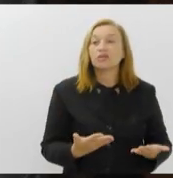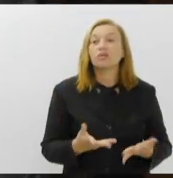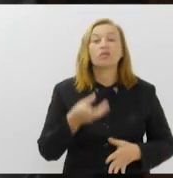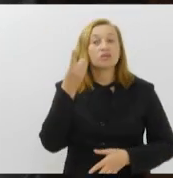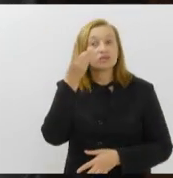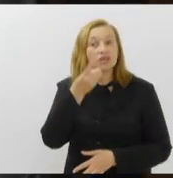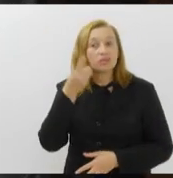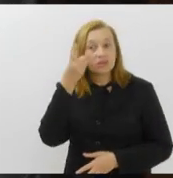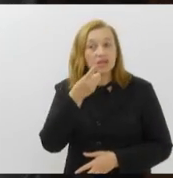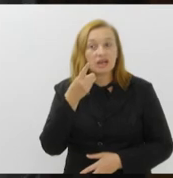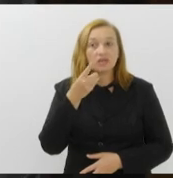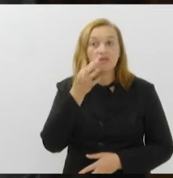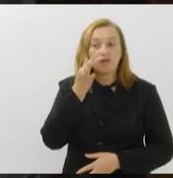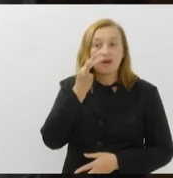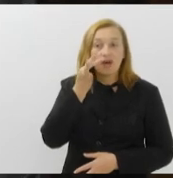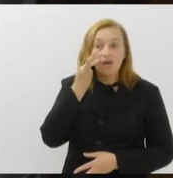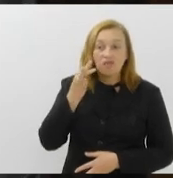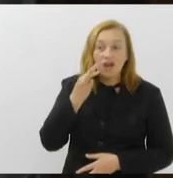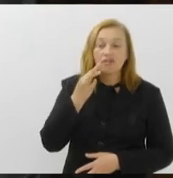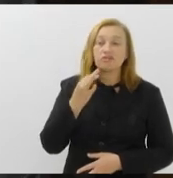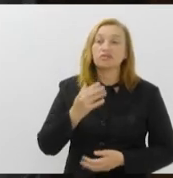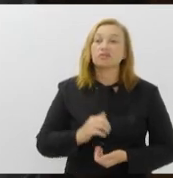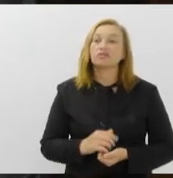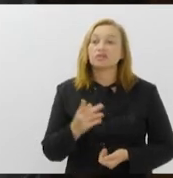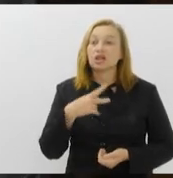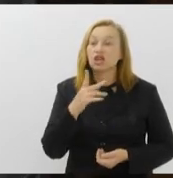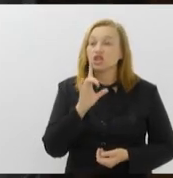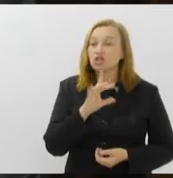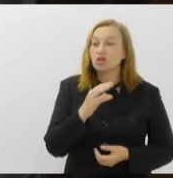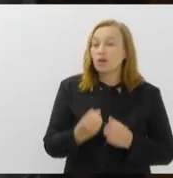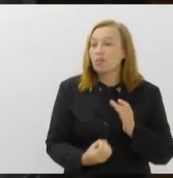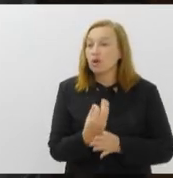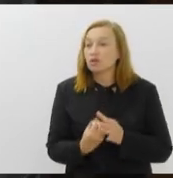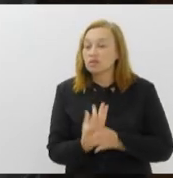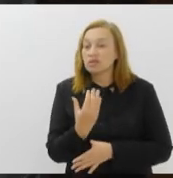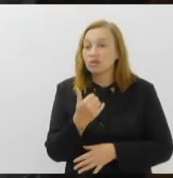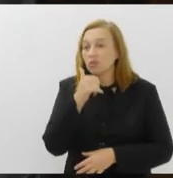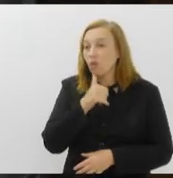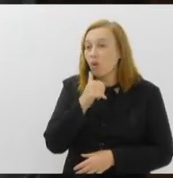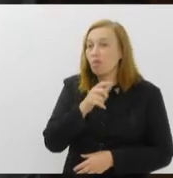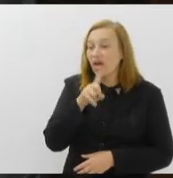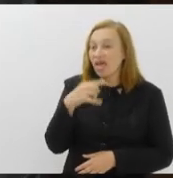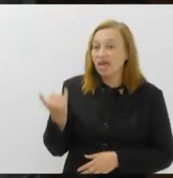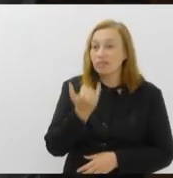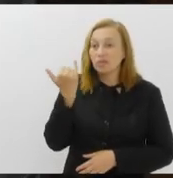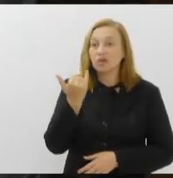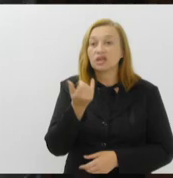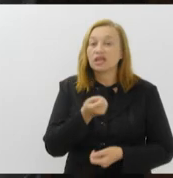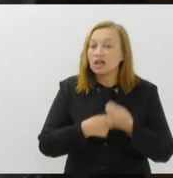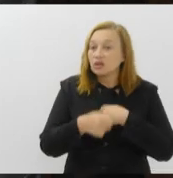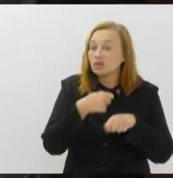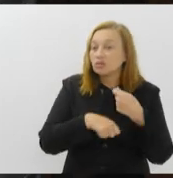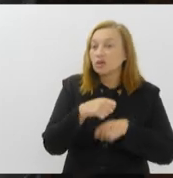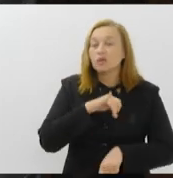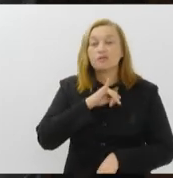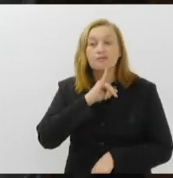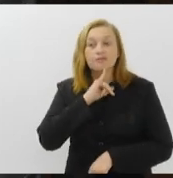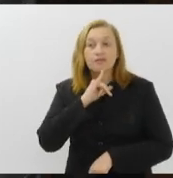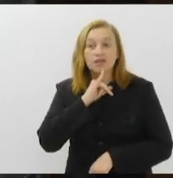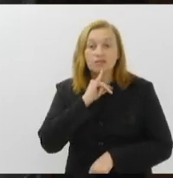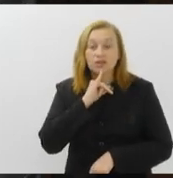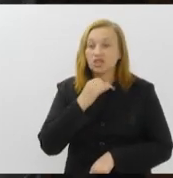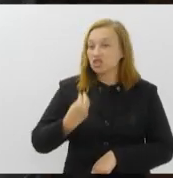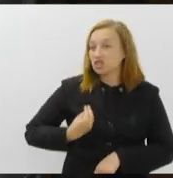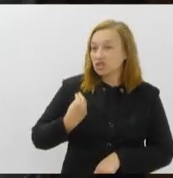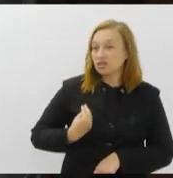deputado Flávio traz, né, que só a produção do homem é relevante economicamente, infelizmente, a gente ainda